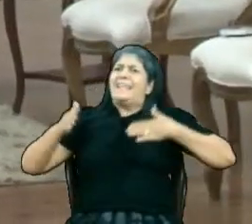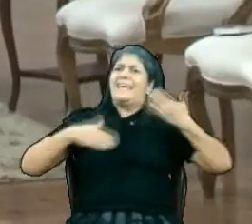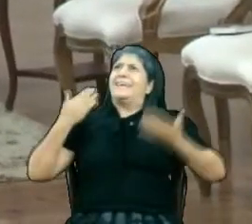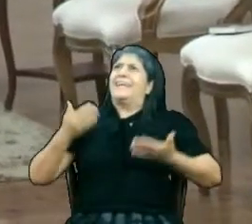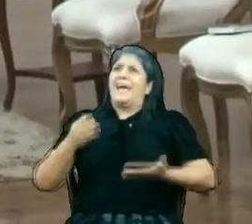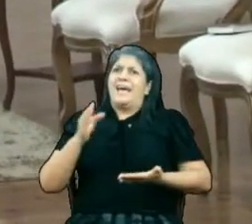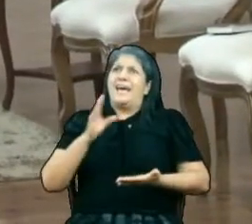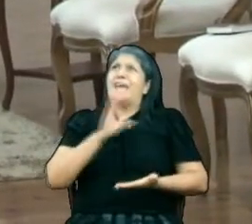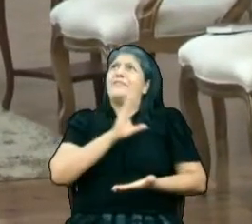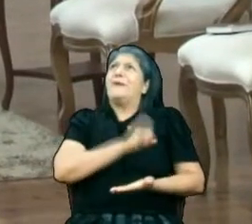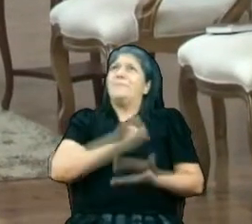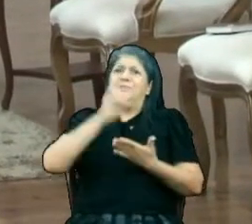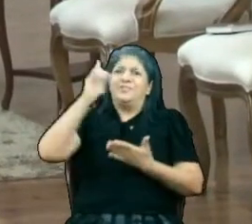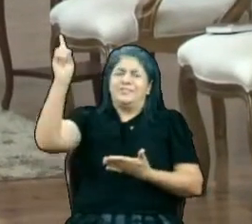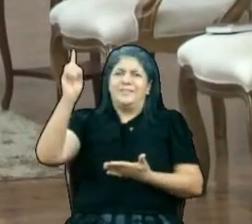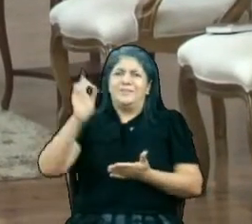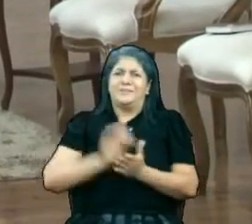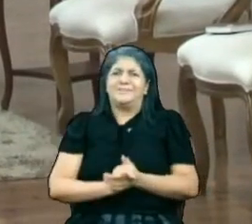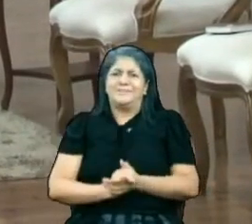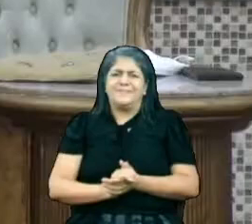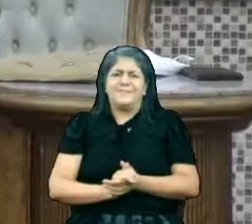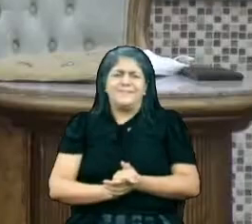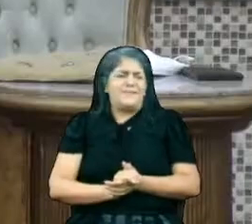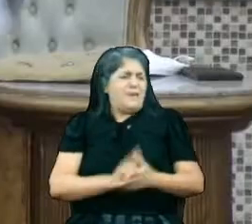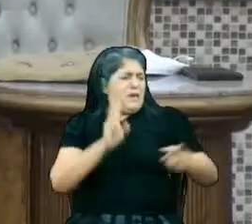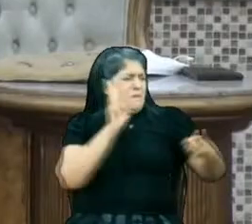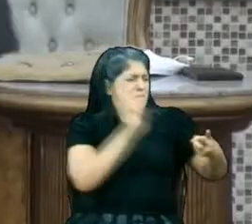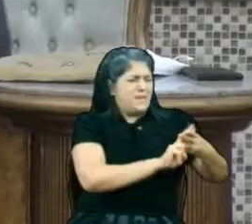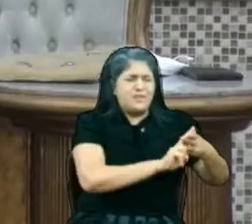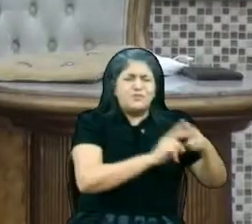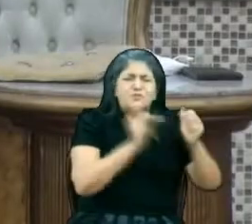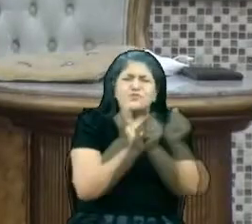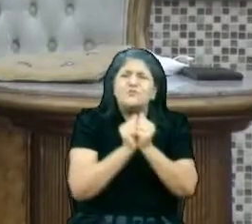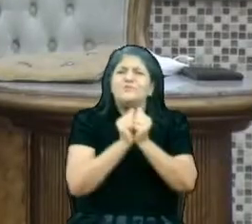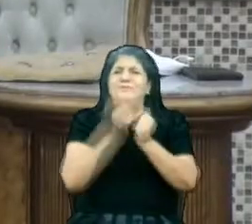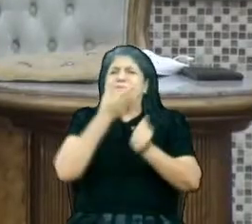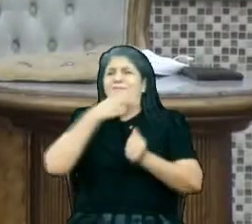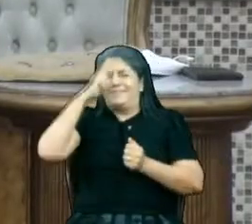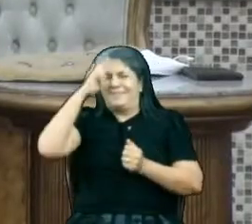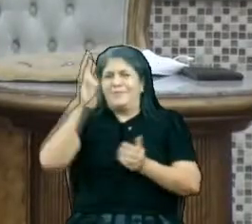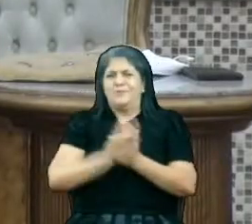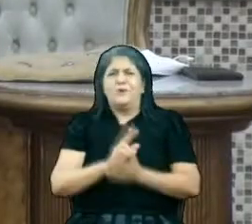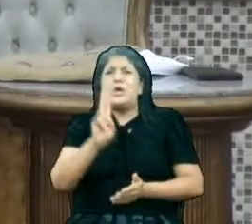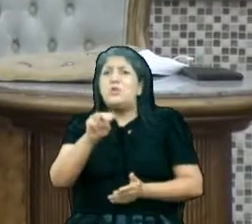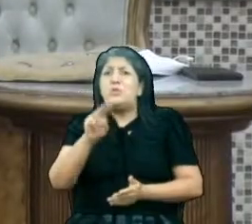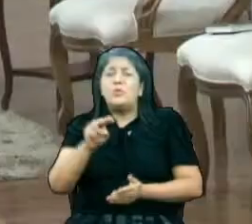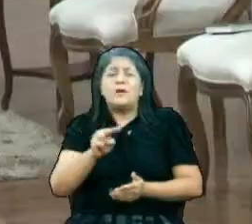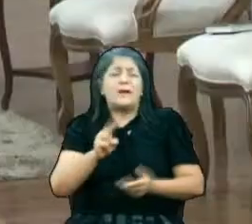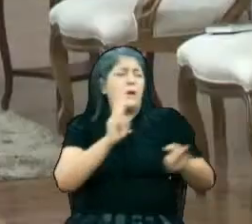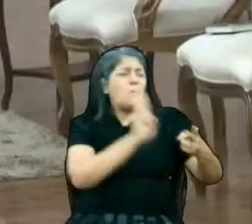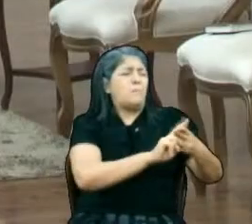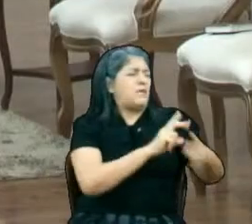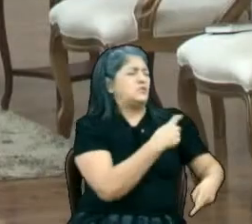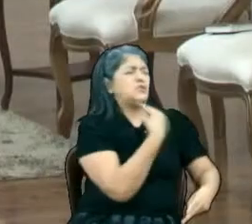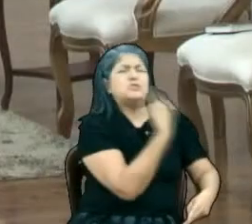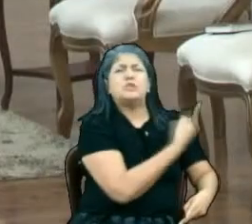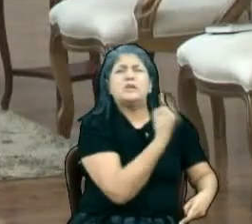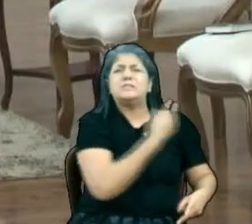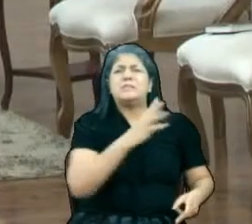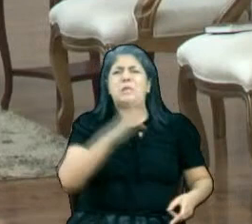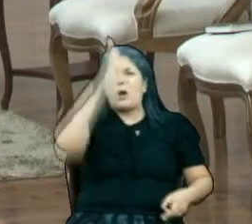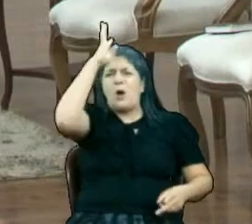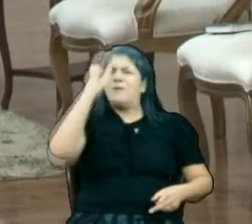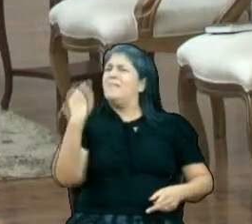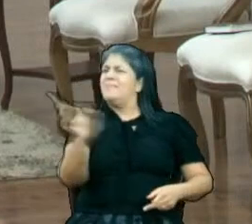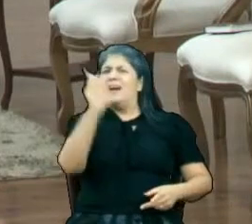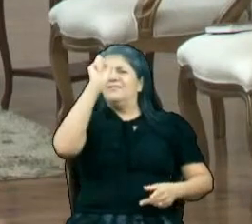não eu sou um preso é do senhor eu não sou um preso de Roma eu sou um preço do Senhor rare candy